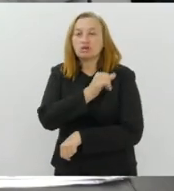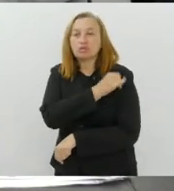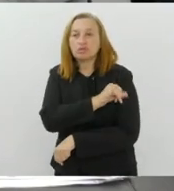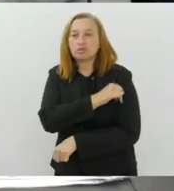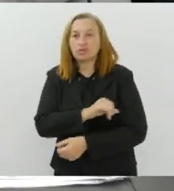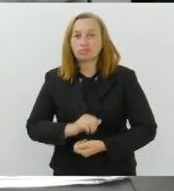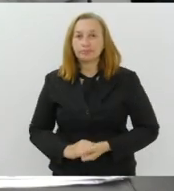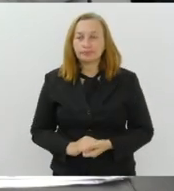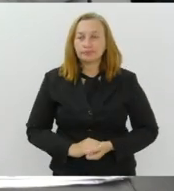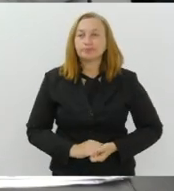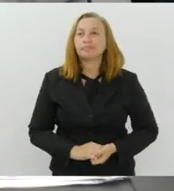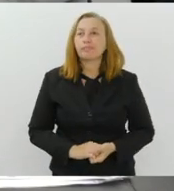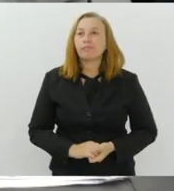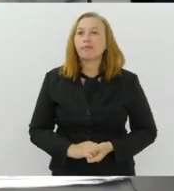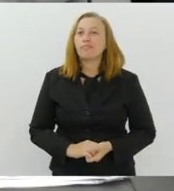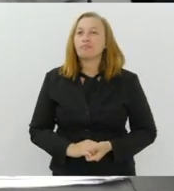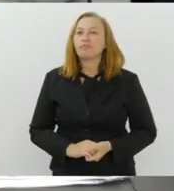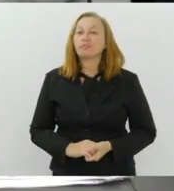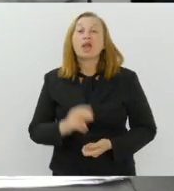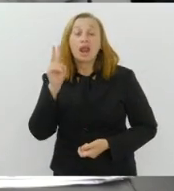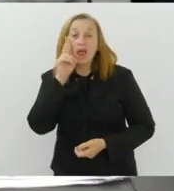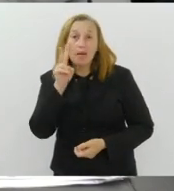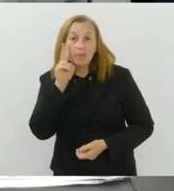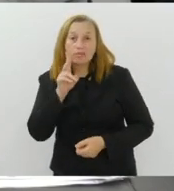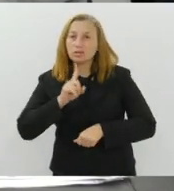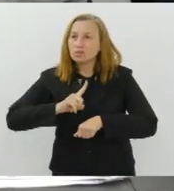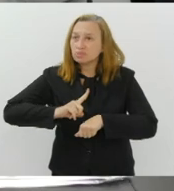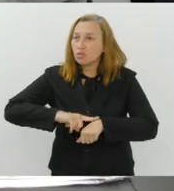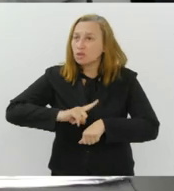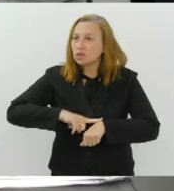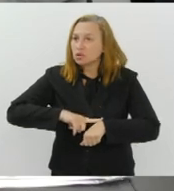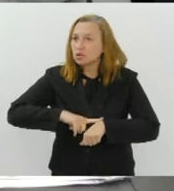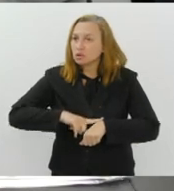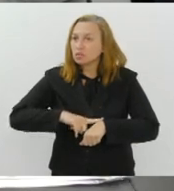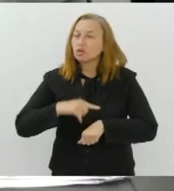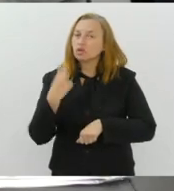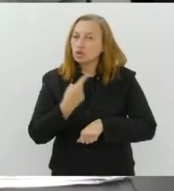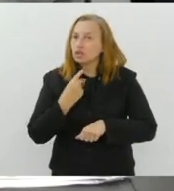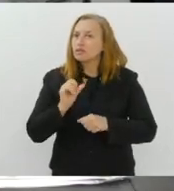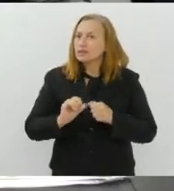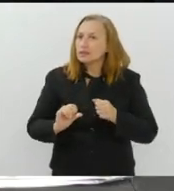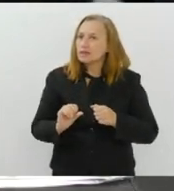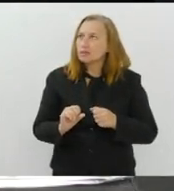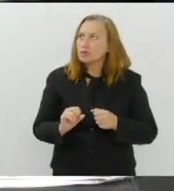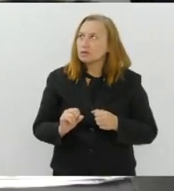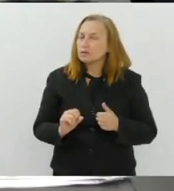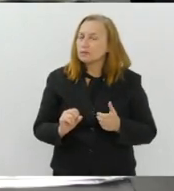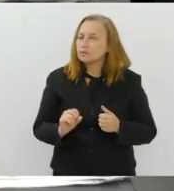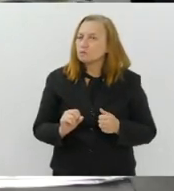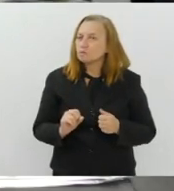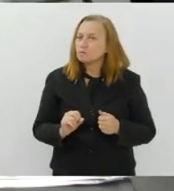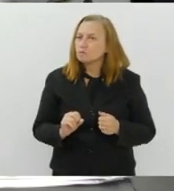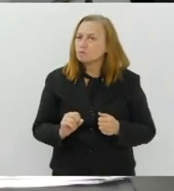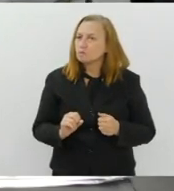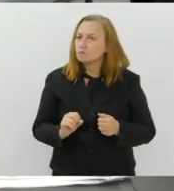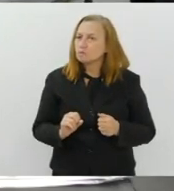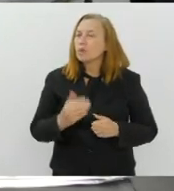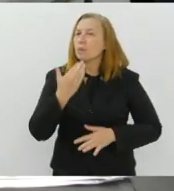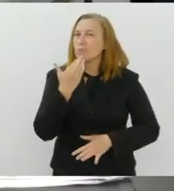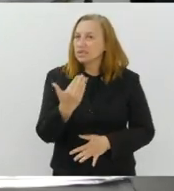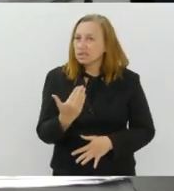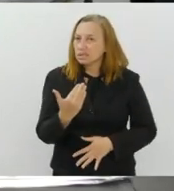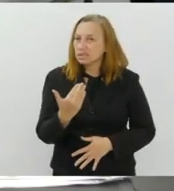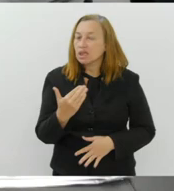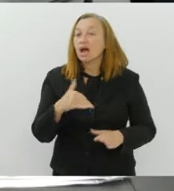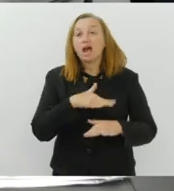de Janeiro. Nós lembramos nesse momento que nós fizemos este pedido